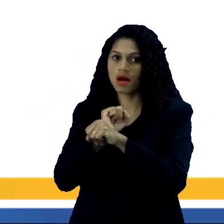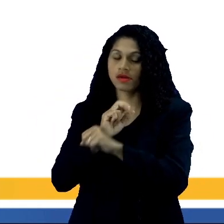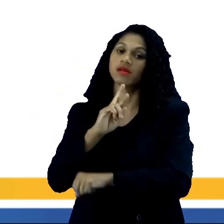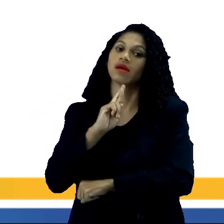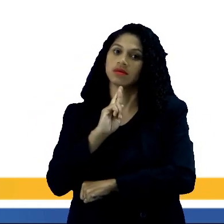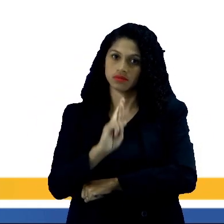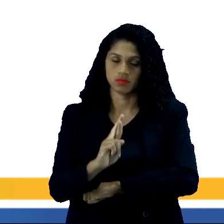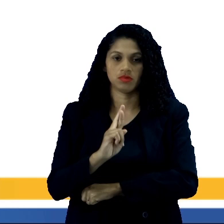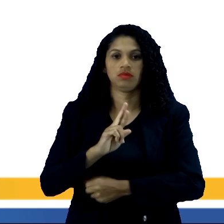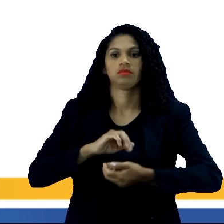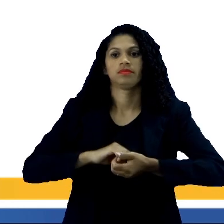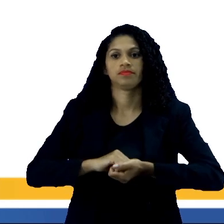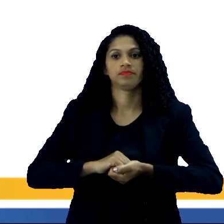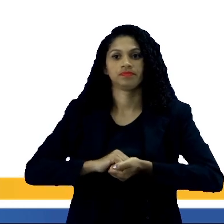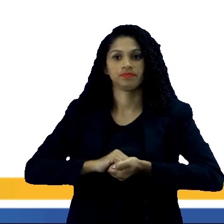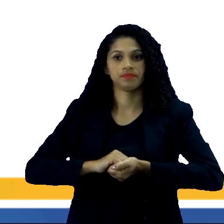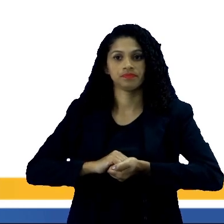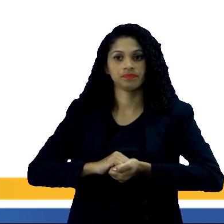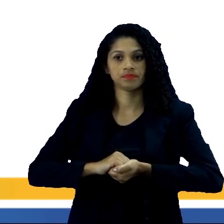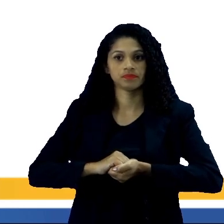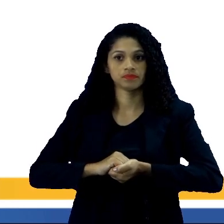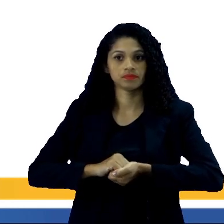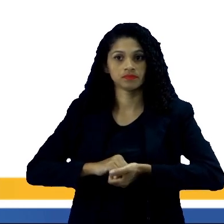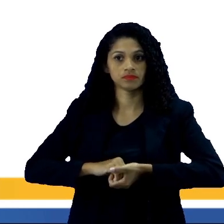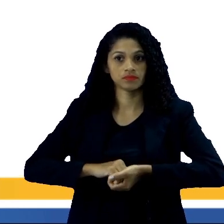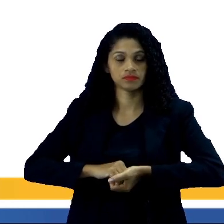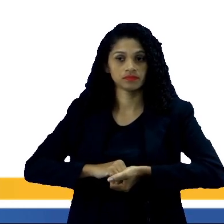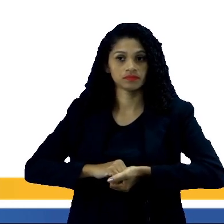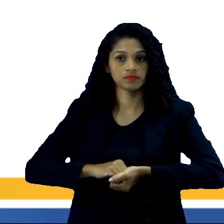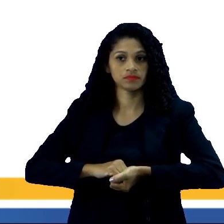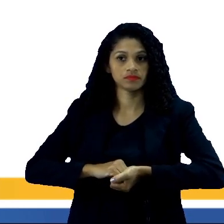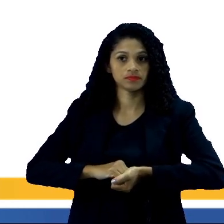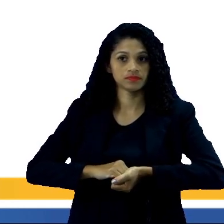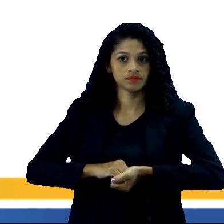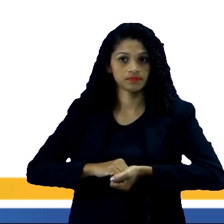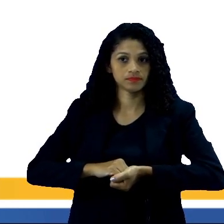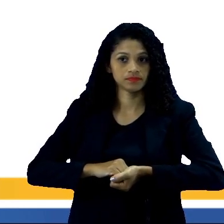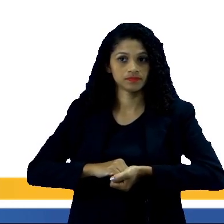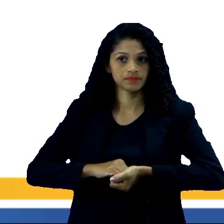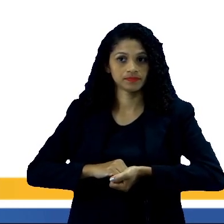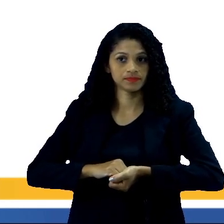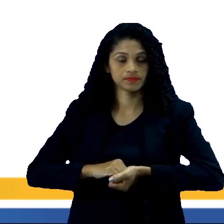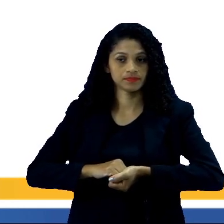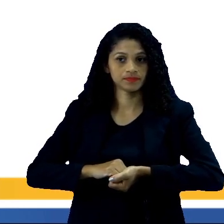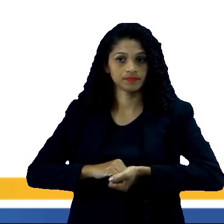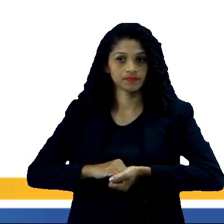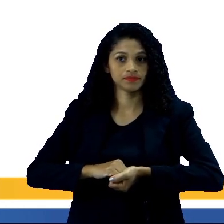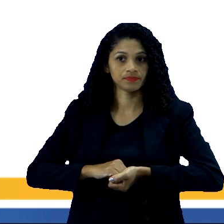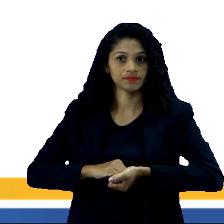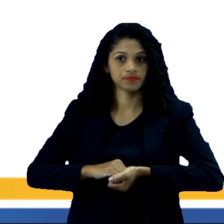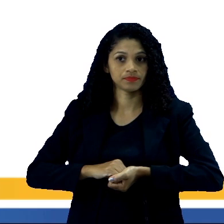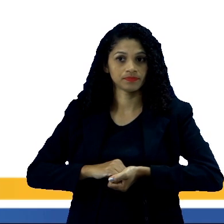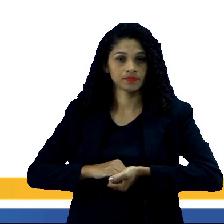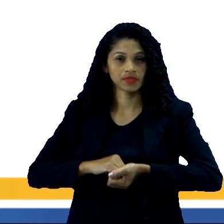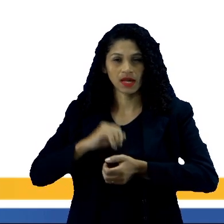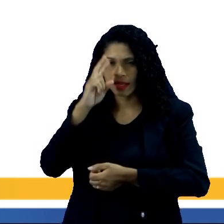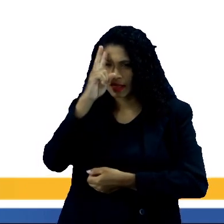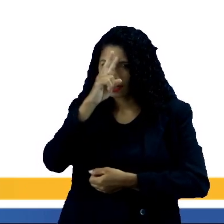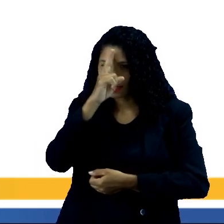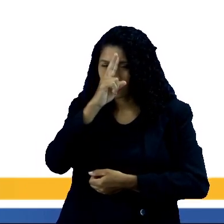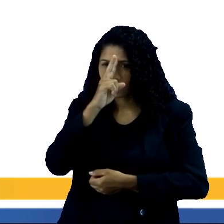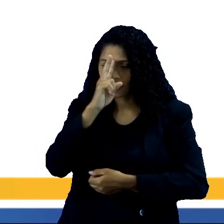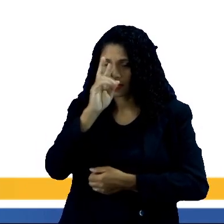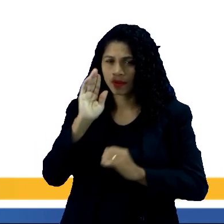e encéfalo. E aí, quem faz parte do sistema nervoso central? Nesse caso, gente, lembra que o sistema